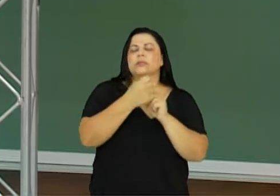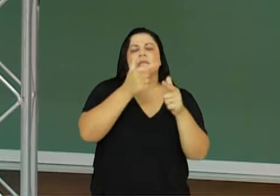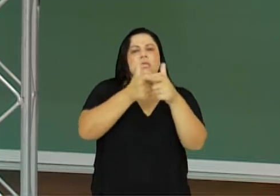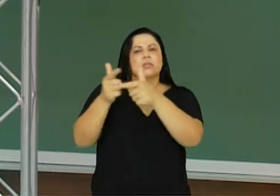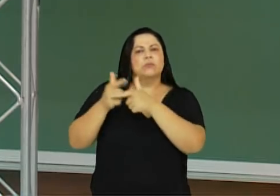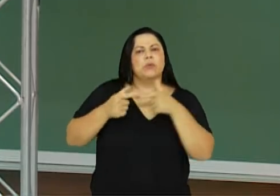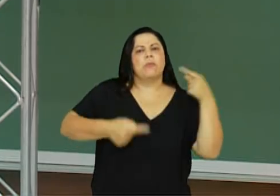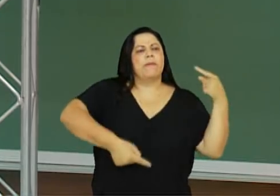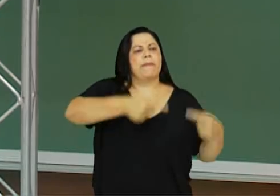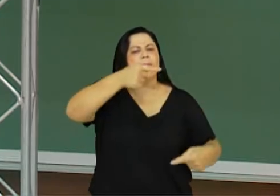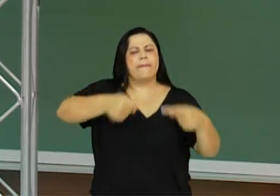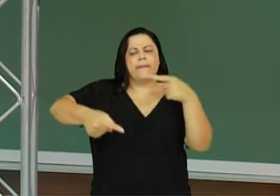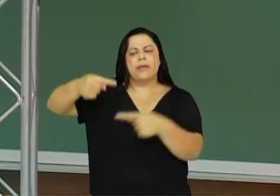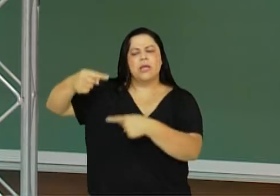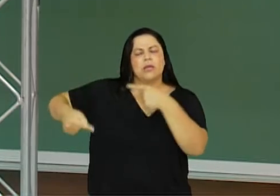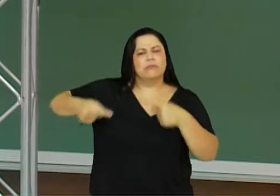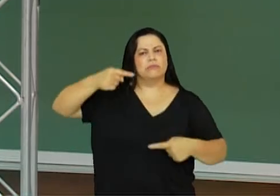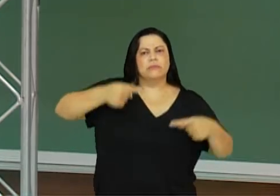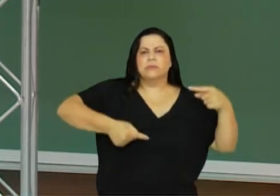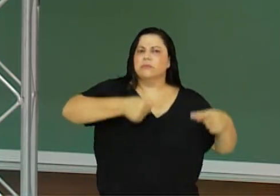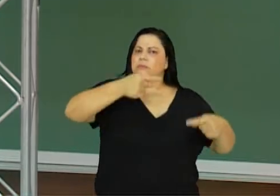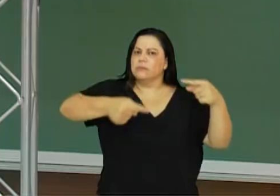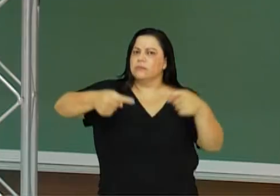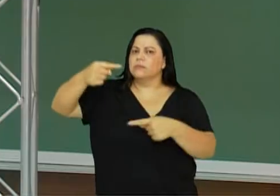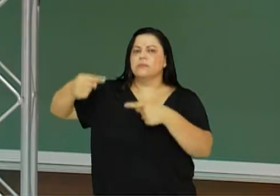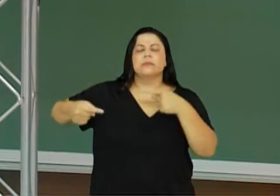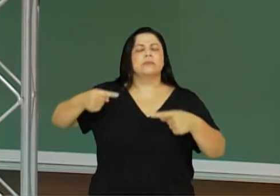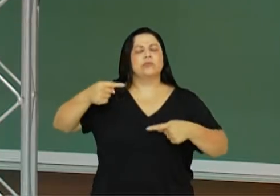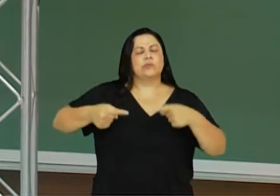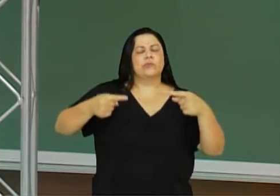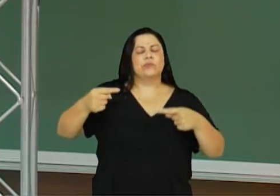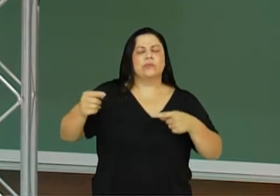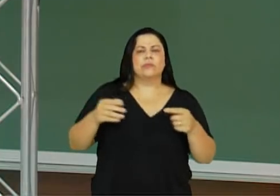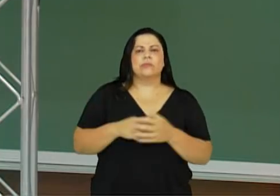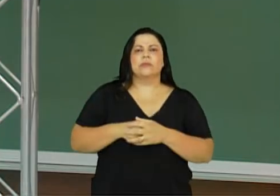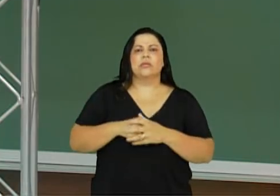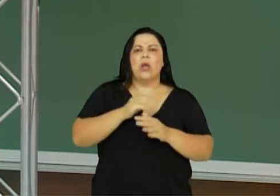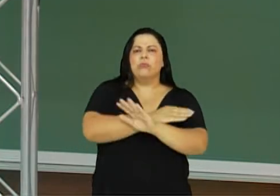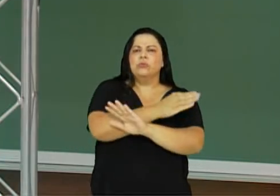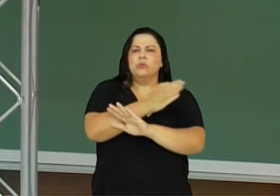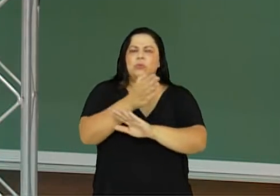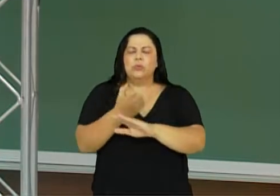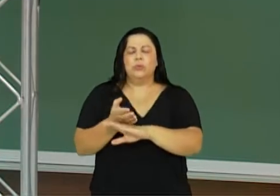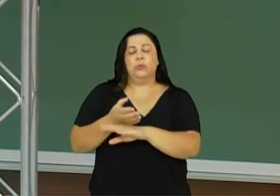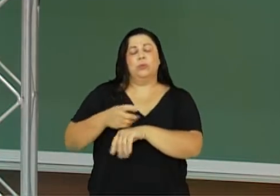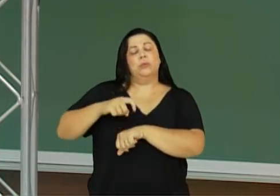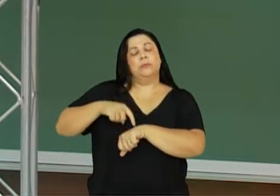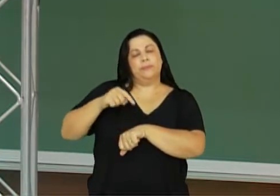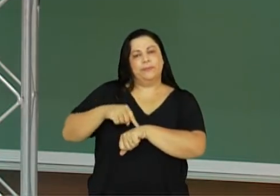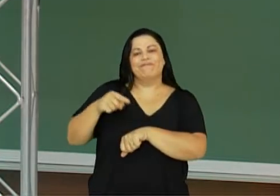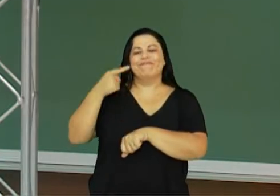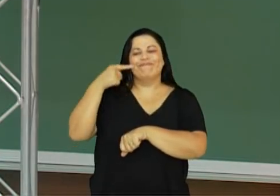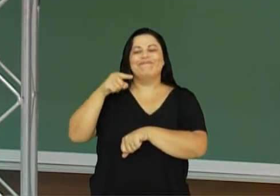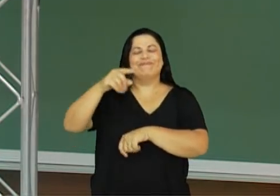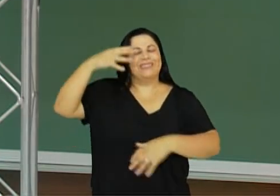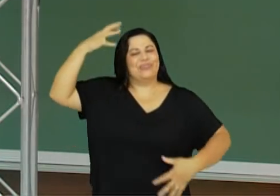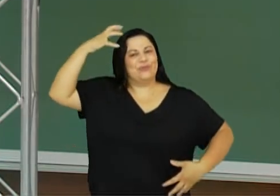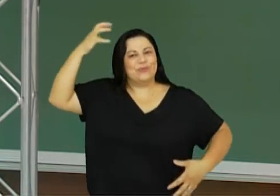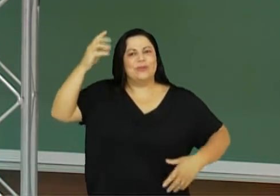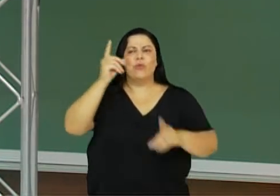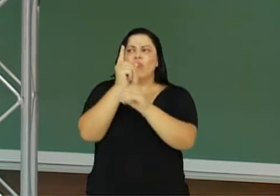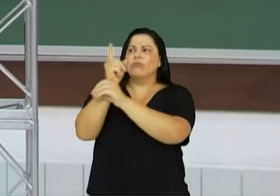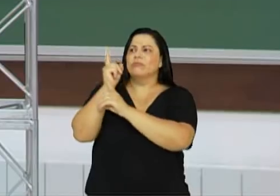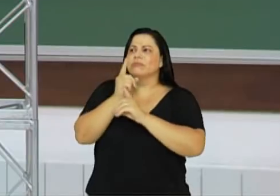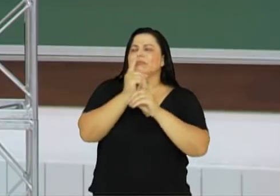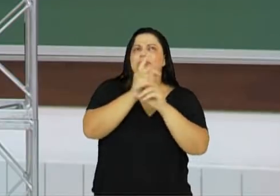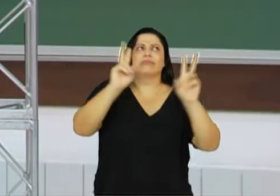que o Império enfrentava, ele podia ser debatido aqui nessas casas de banho. Então eles também funcionavam como uma espécie de um encontro onde